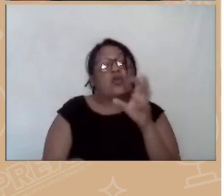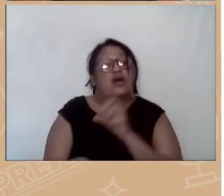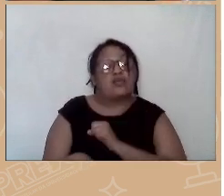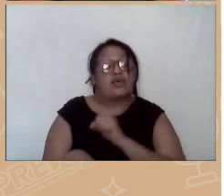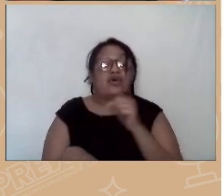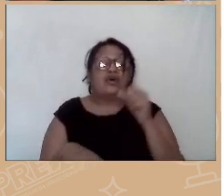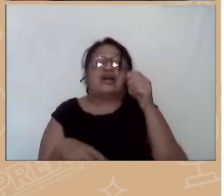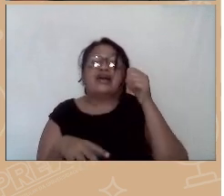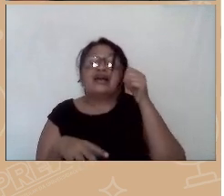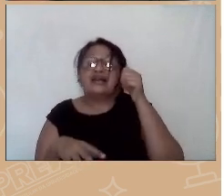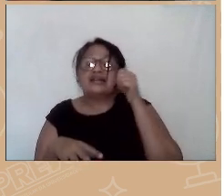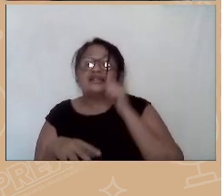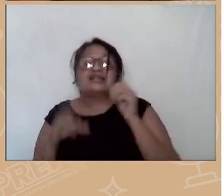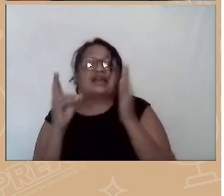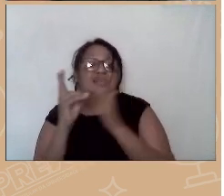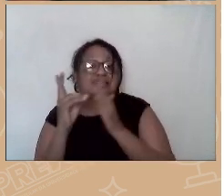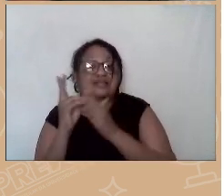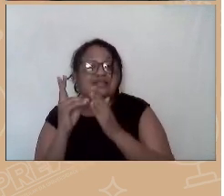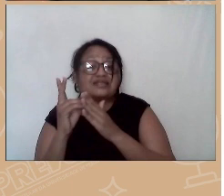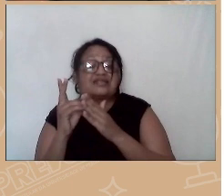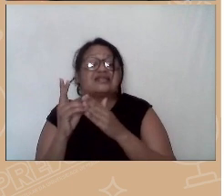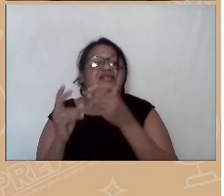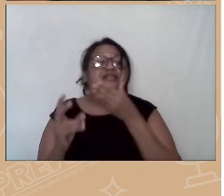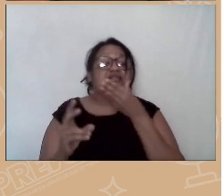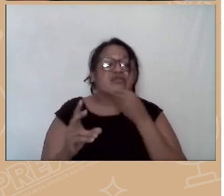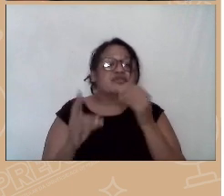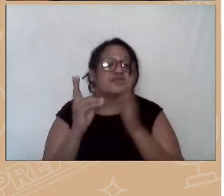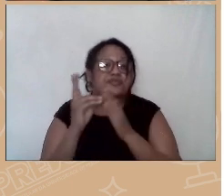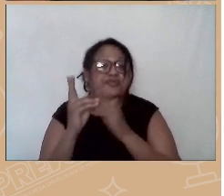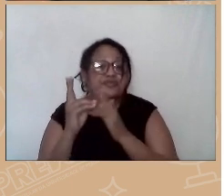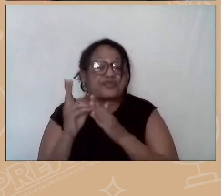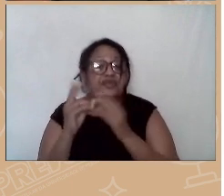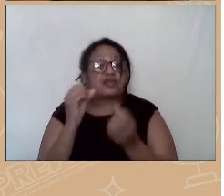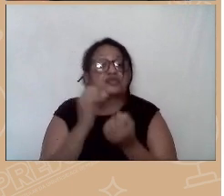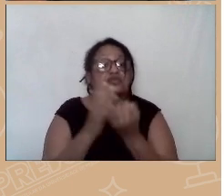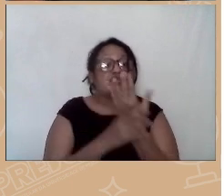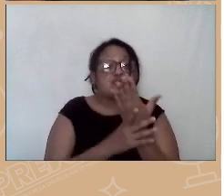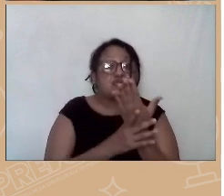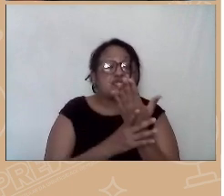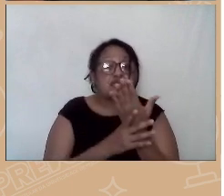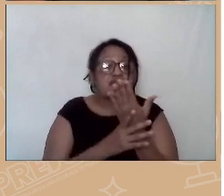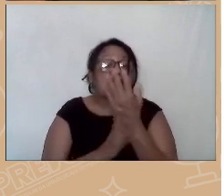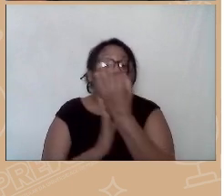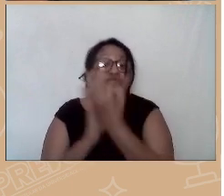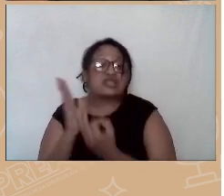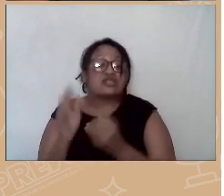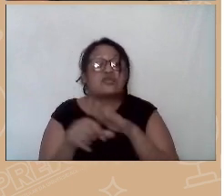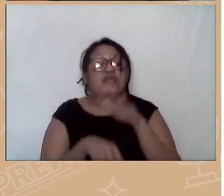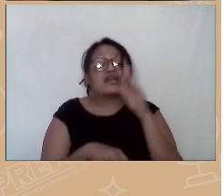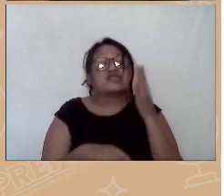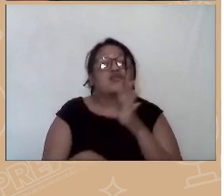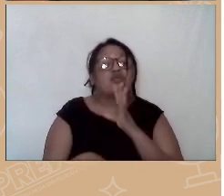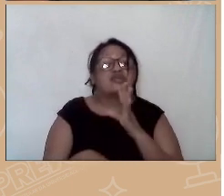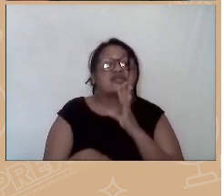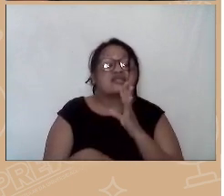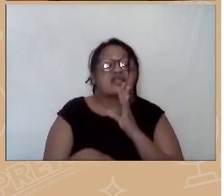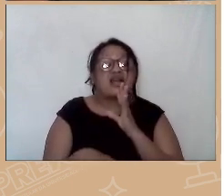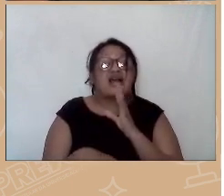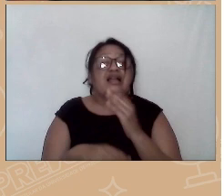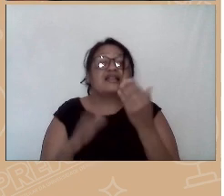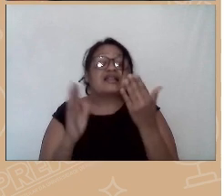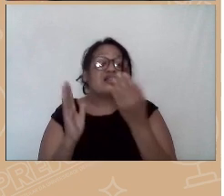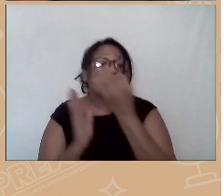Índia Moema e o índio caçamba é parte da obra mais conhecida na obra original